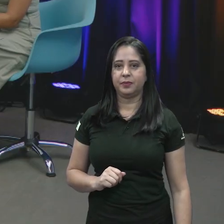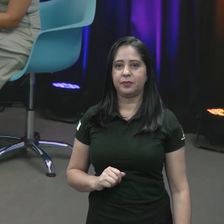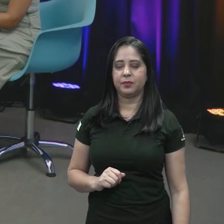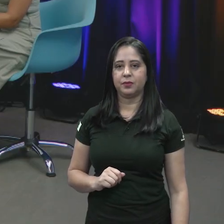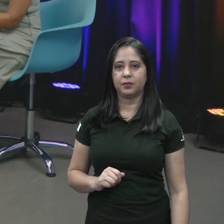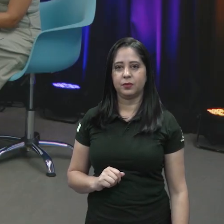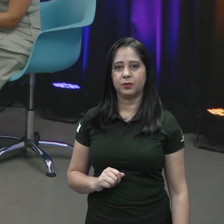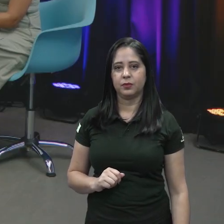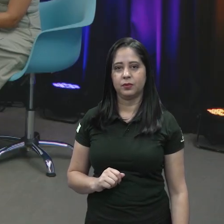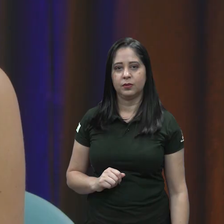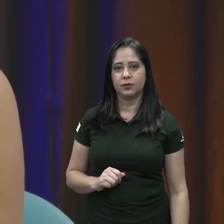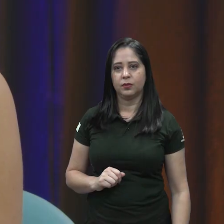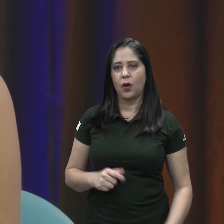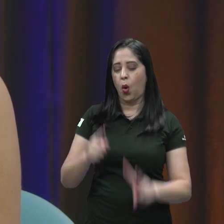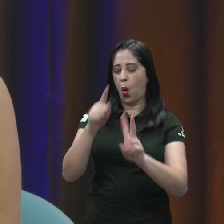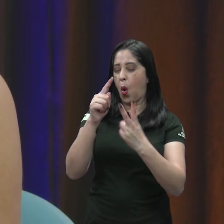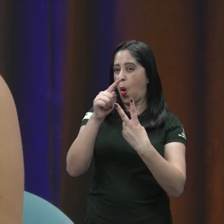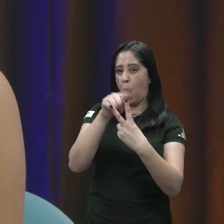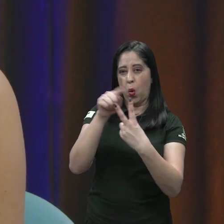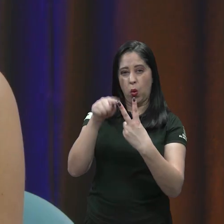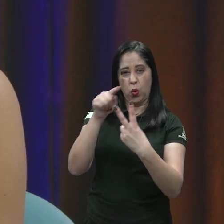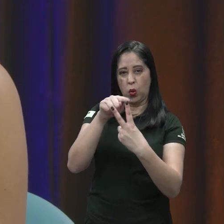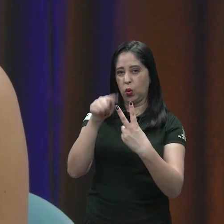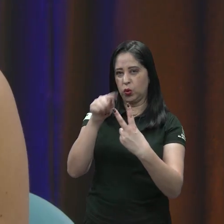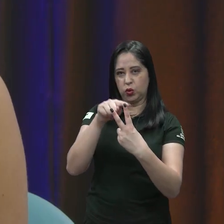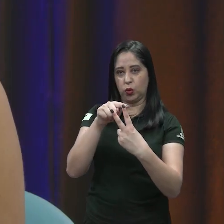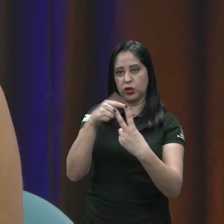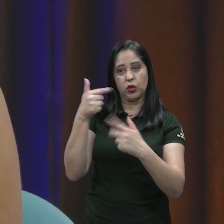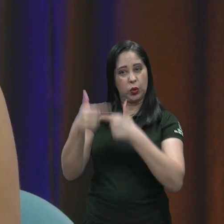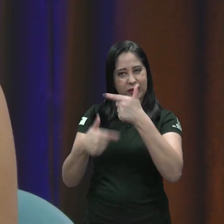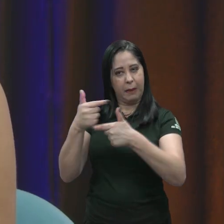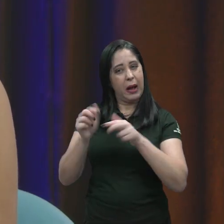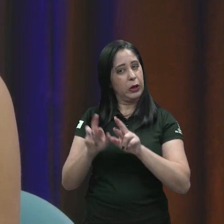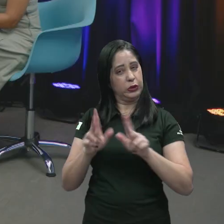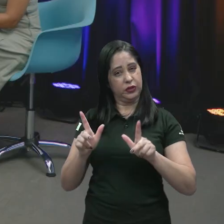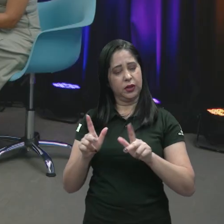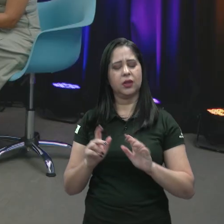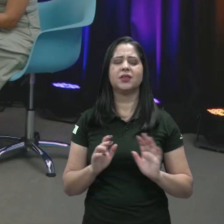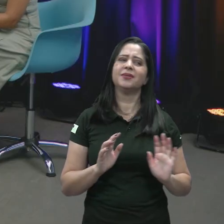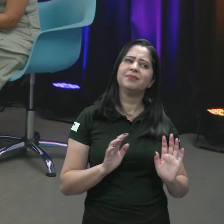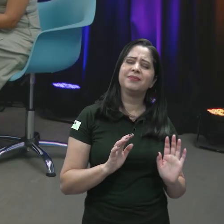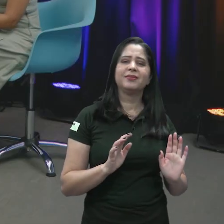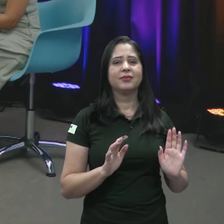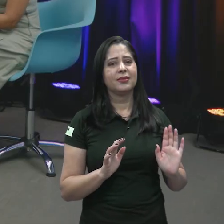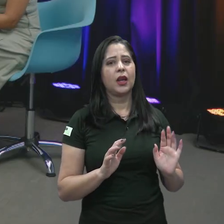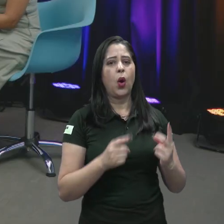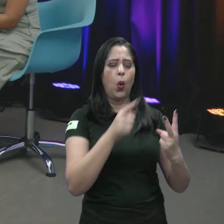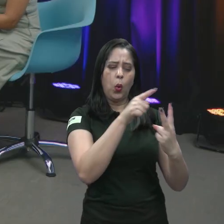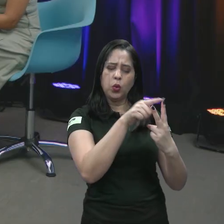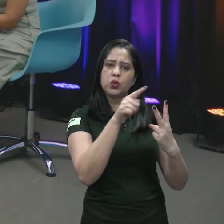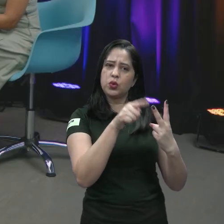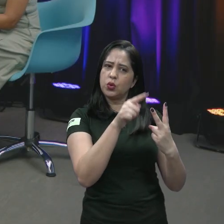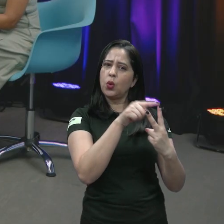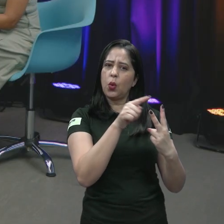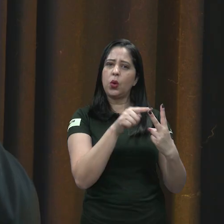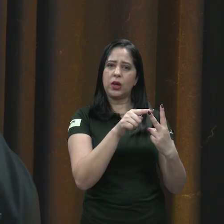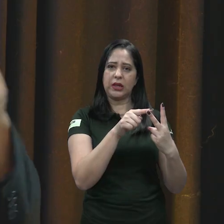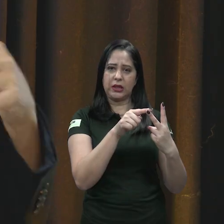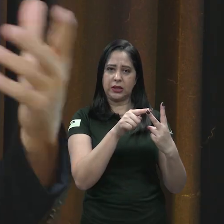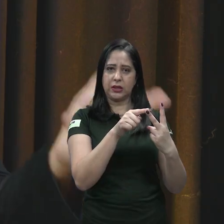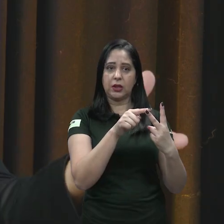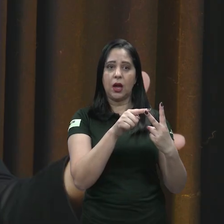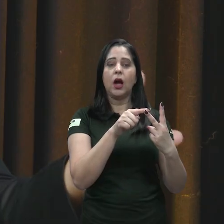acha que os dois vendem da mesma... São trabalhos diferentes? Sim. Não, acho que os dois têm,